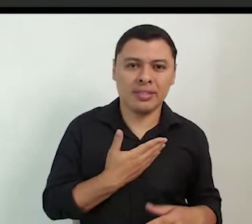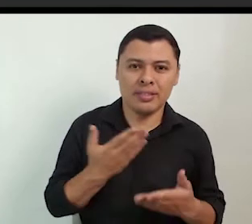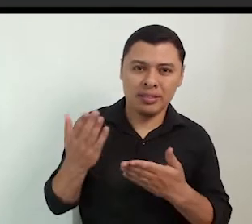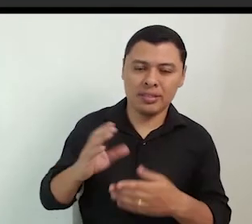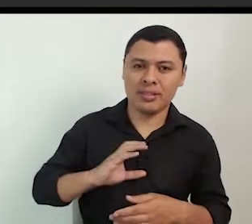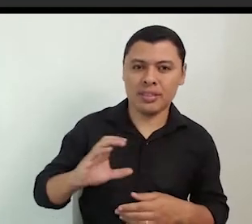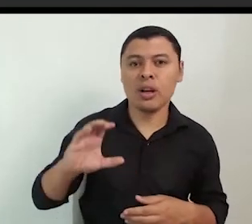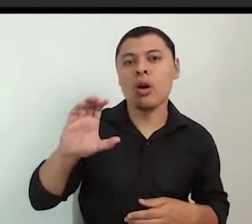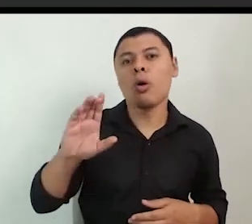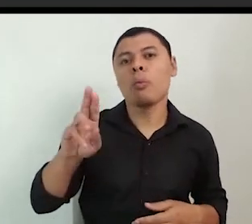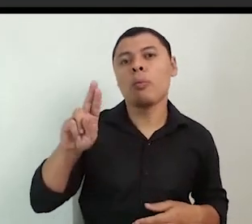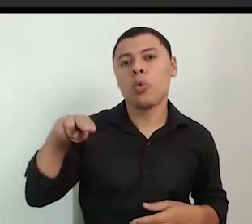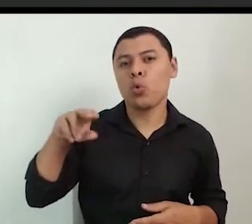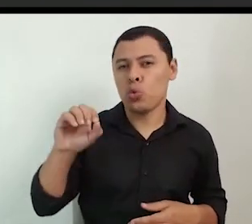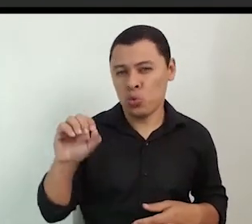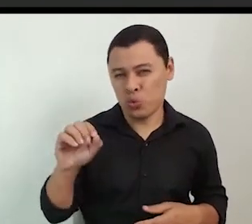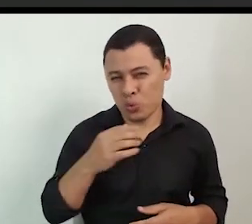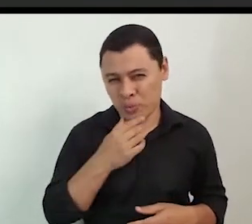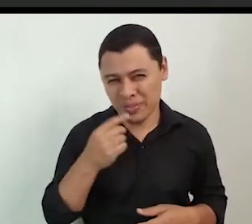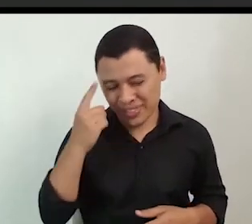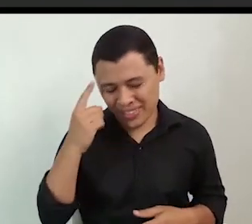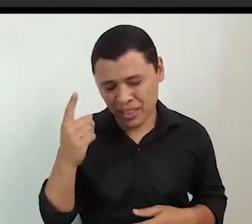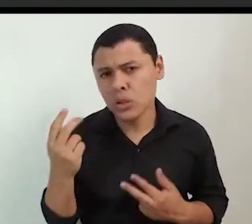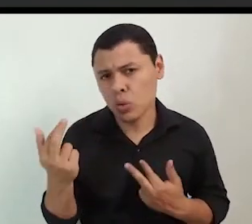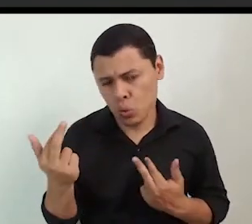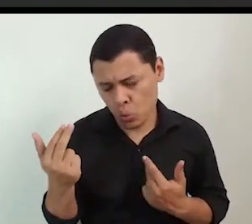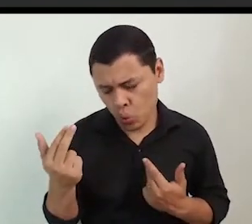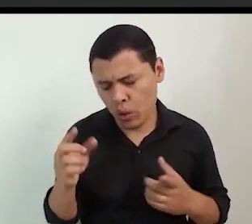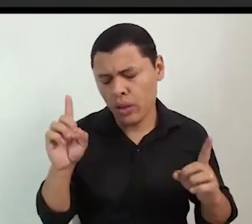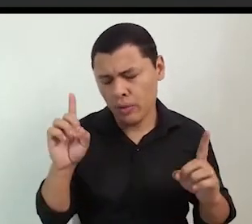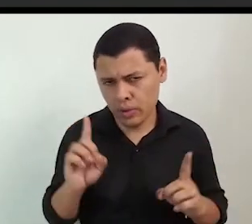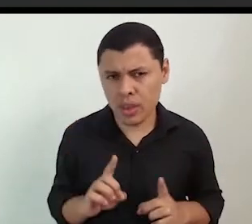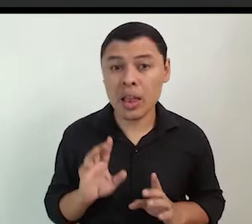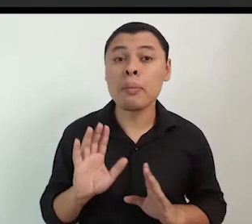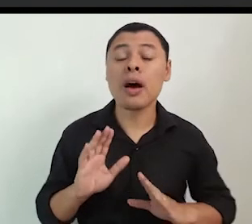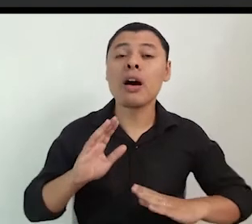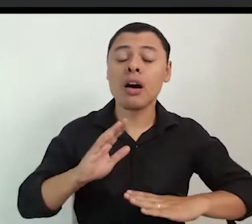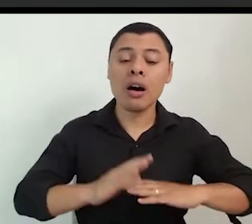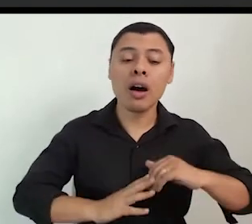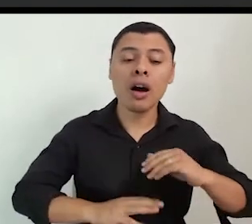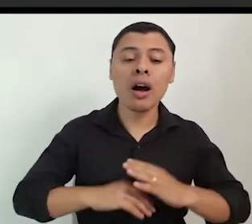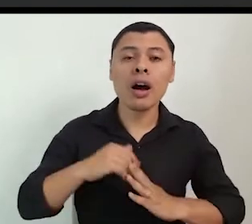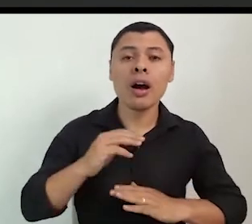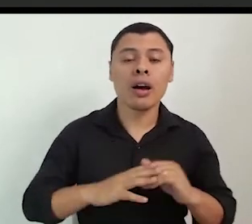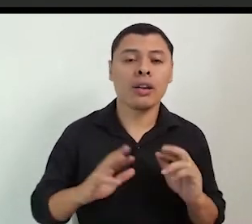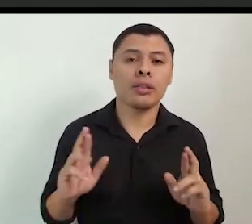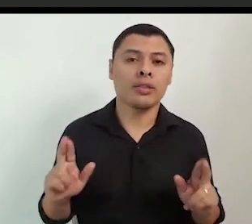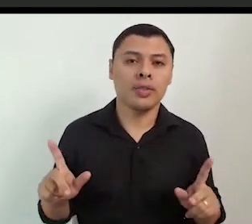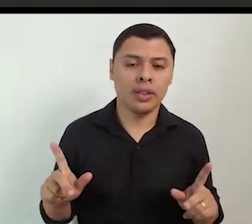coordenador, senhor Bruno Welber, nós temos deficiências iguais, mas nós temos competências e capacidades